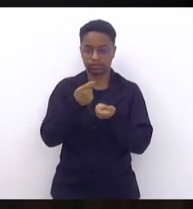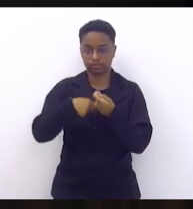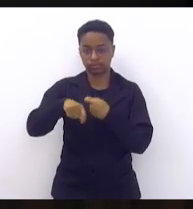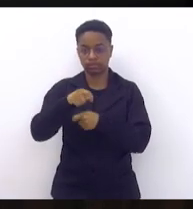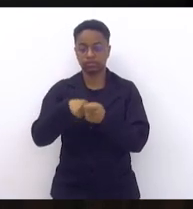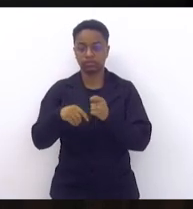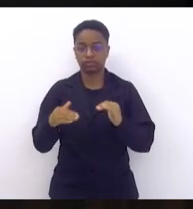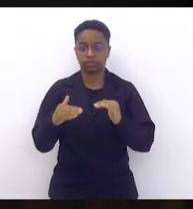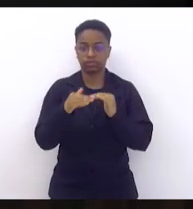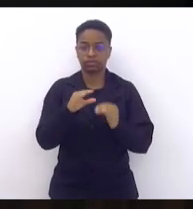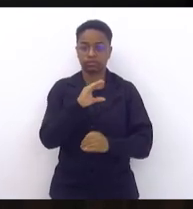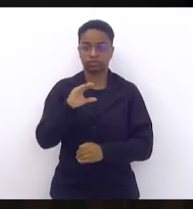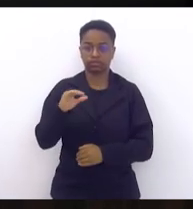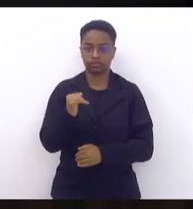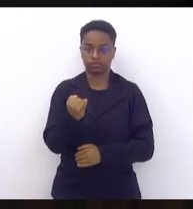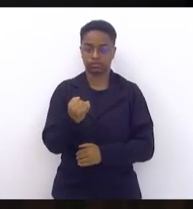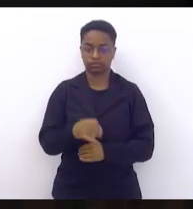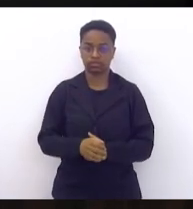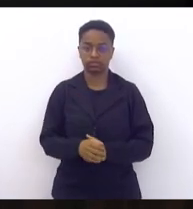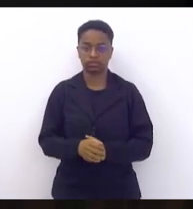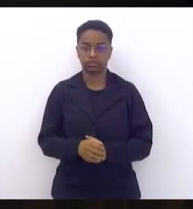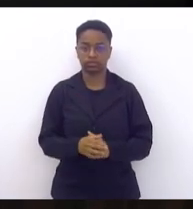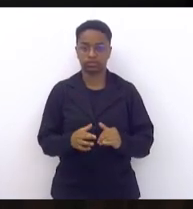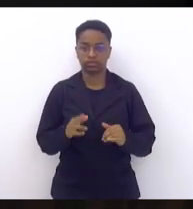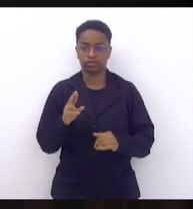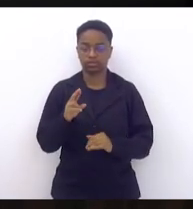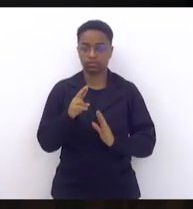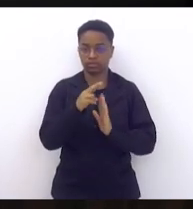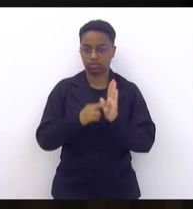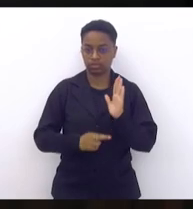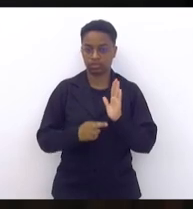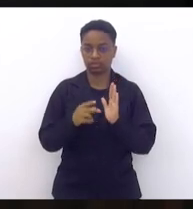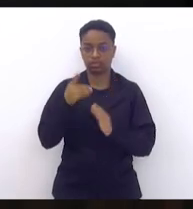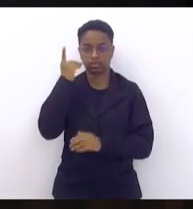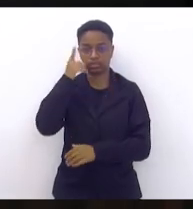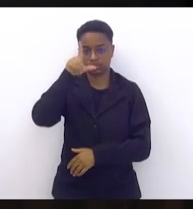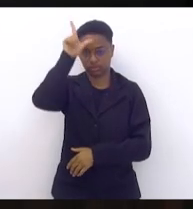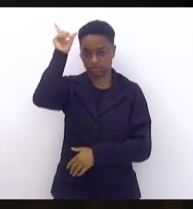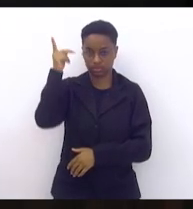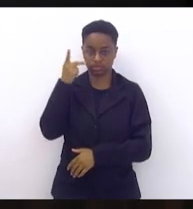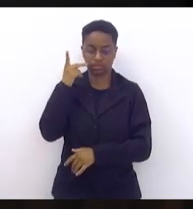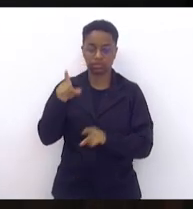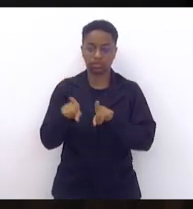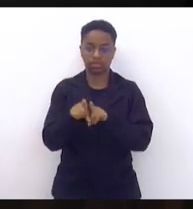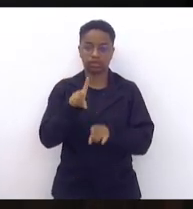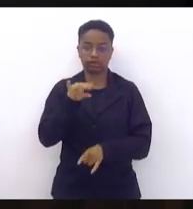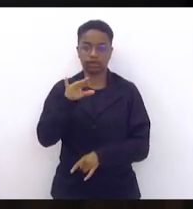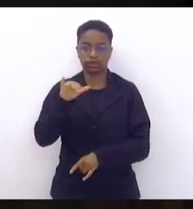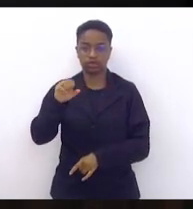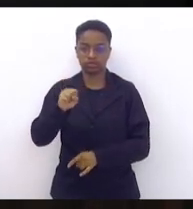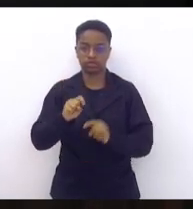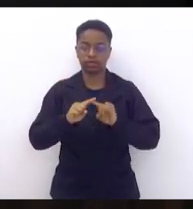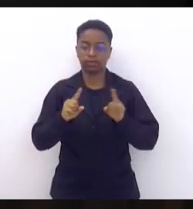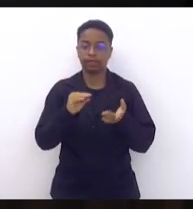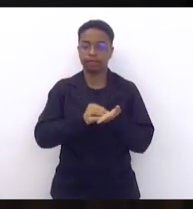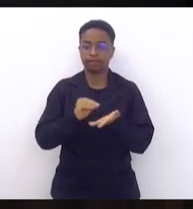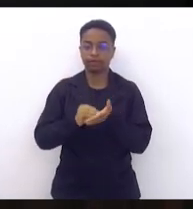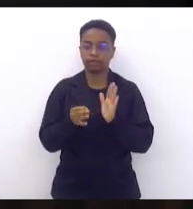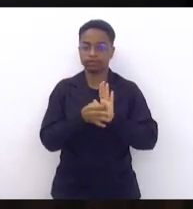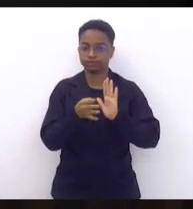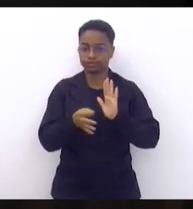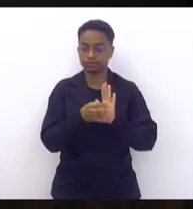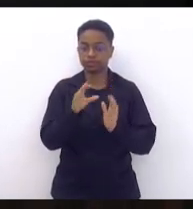com a emenda da CCJ. Relatores, deputados Luiz Paulo e Vinícius Cozzolino. Pendendo de pareceres das